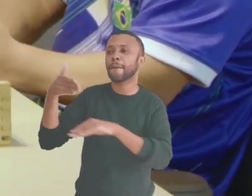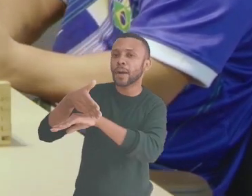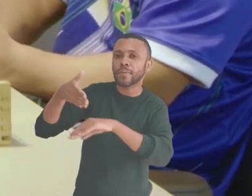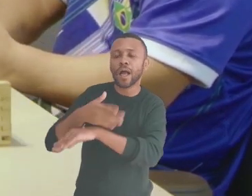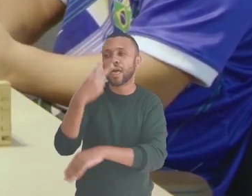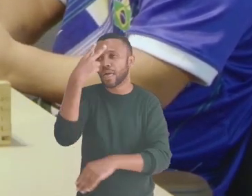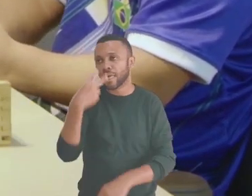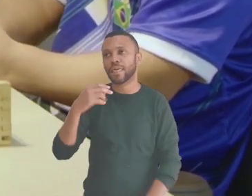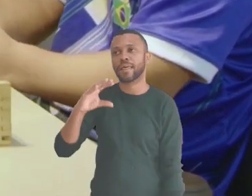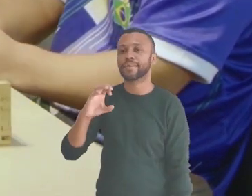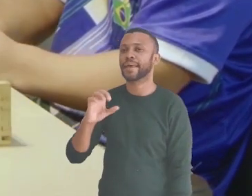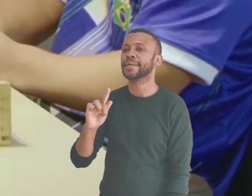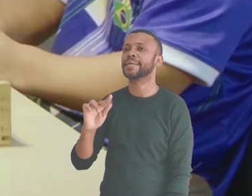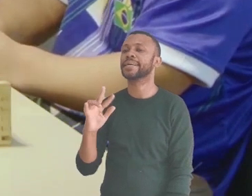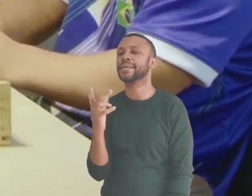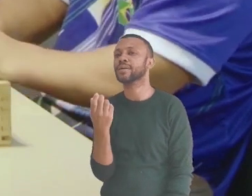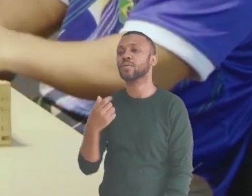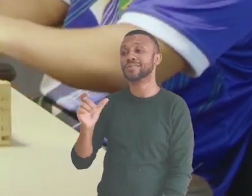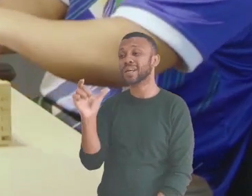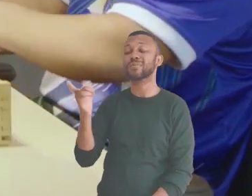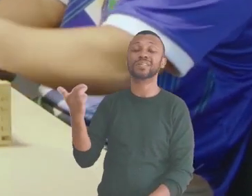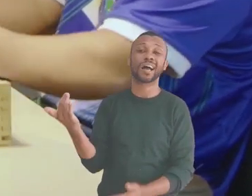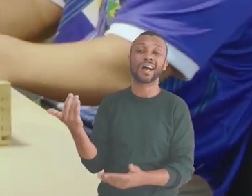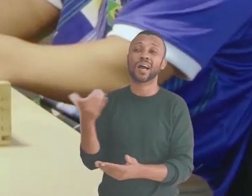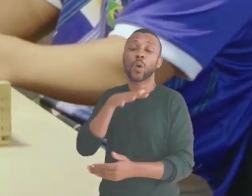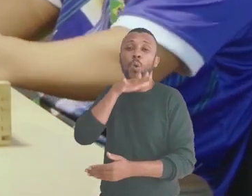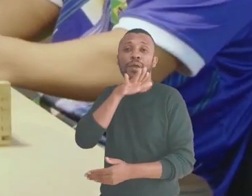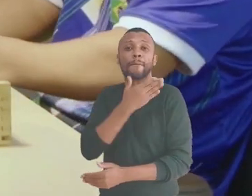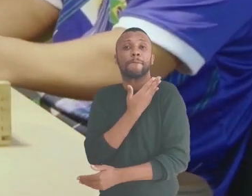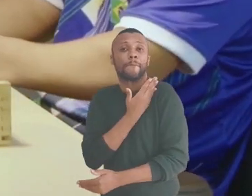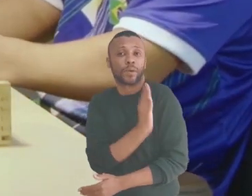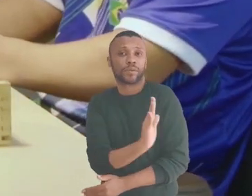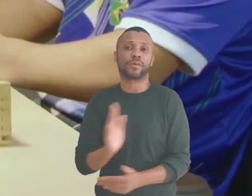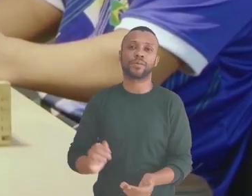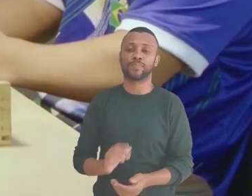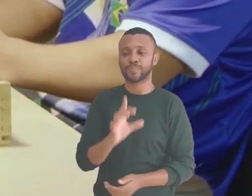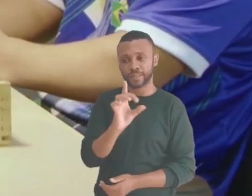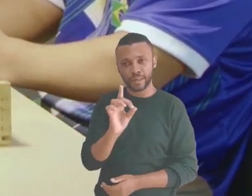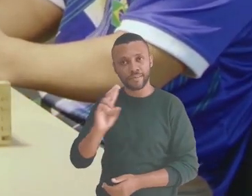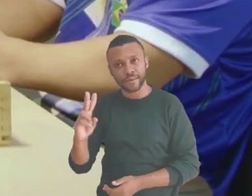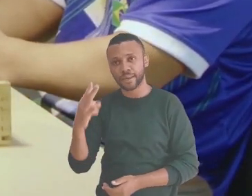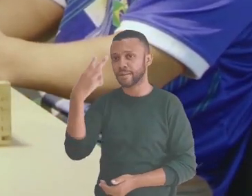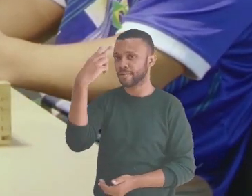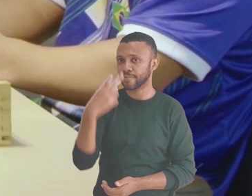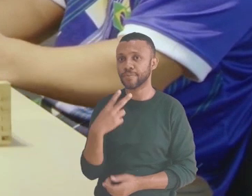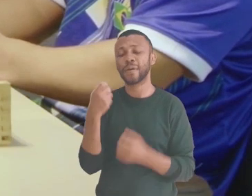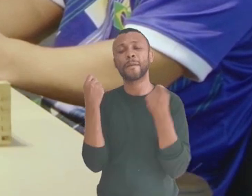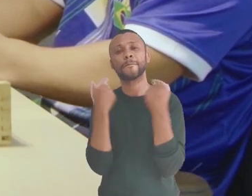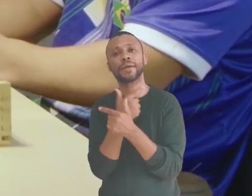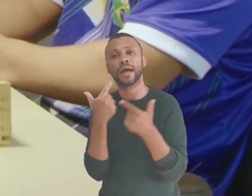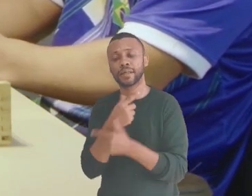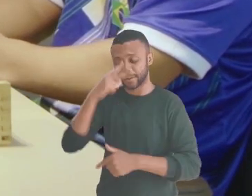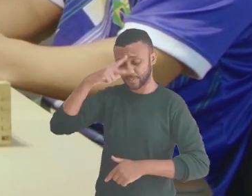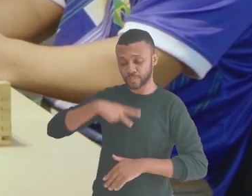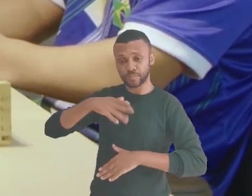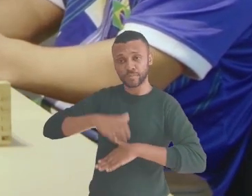ceguinho, olha só, ceguinho já é também uma pejorativa, um deficiente visual, um cego, né? E que fazia piada com a sua própria condição. Bom,